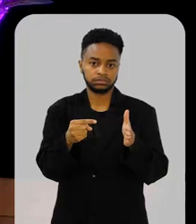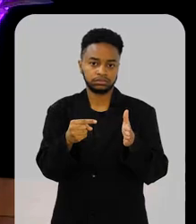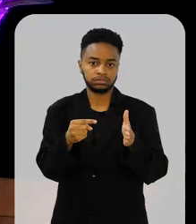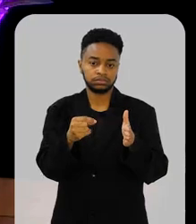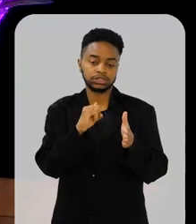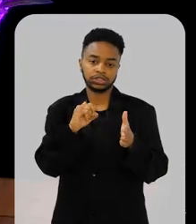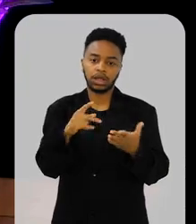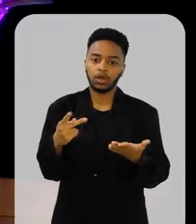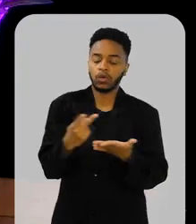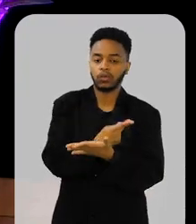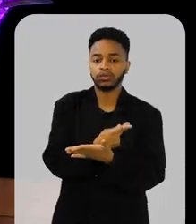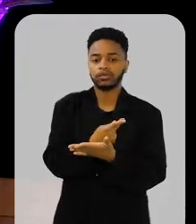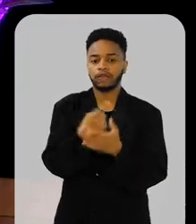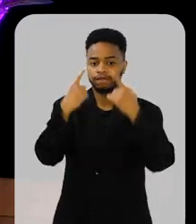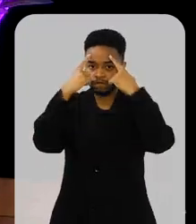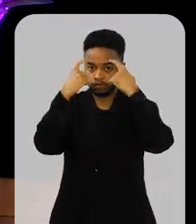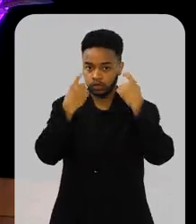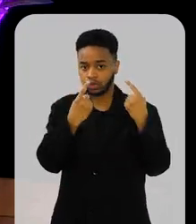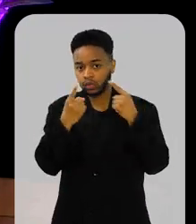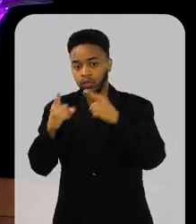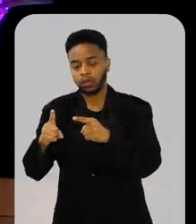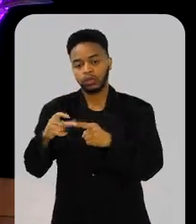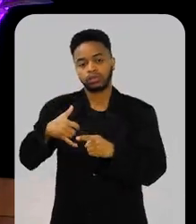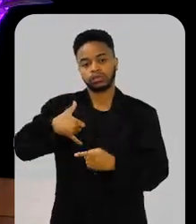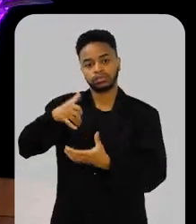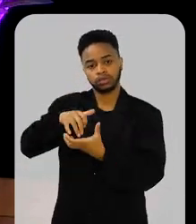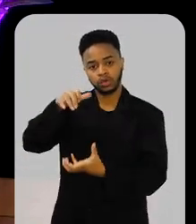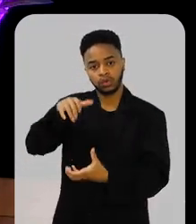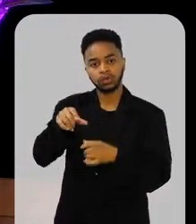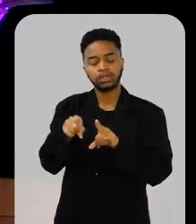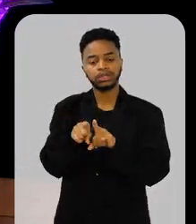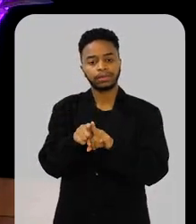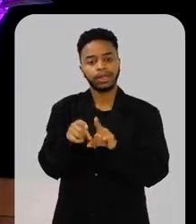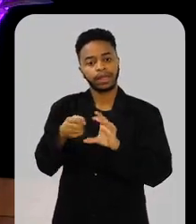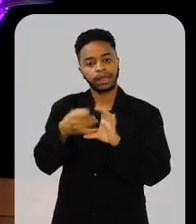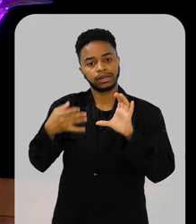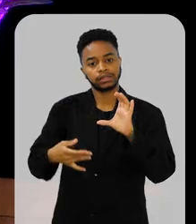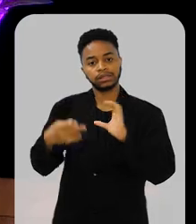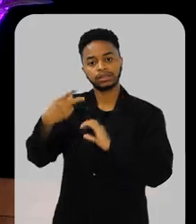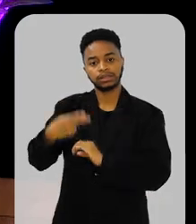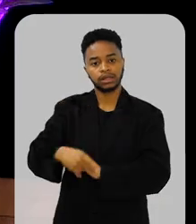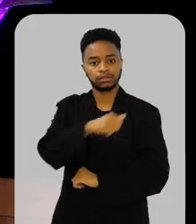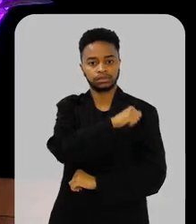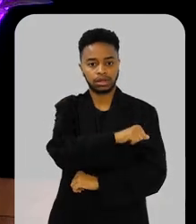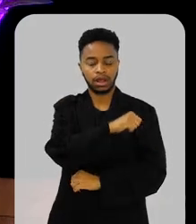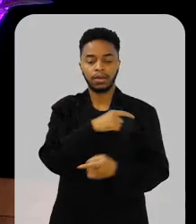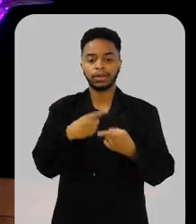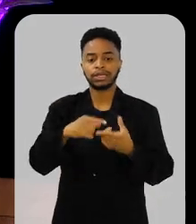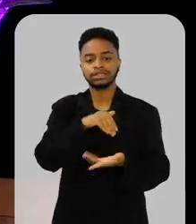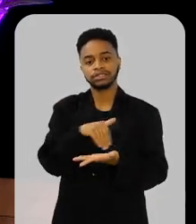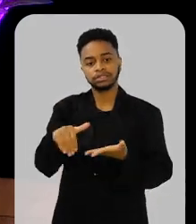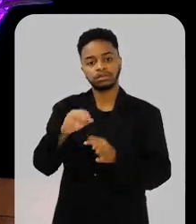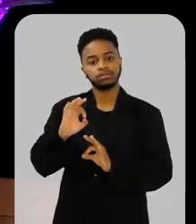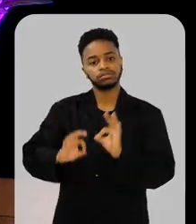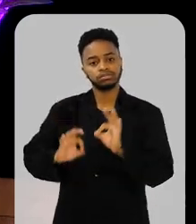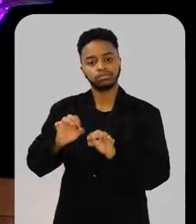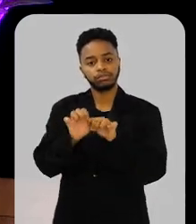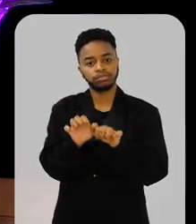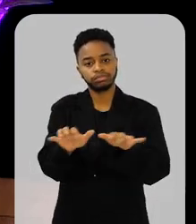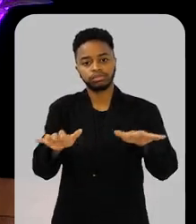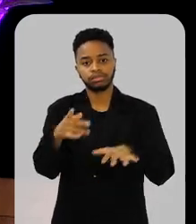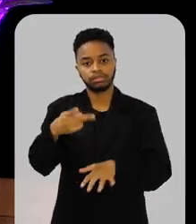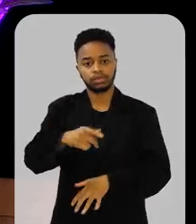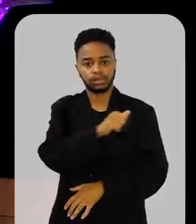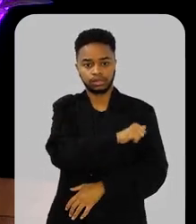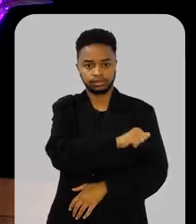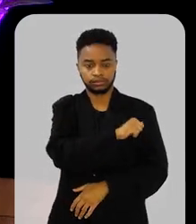aí esses casos de maus tratos e violência e no aspecto Rio de Janeiro, ou seja, a Secretaria conduzindo para a rede do